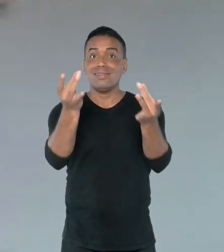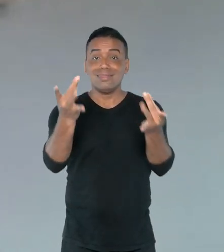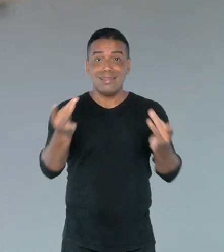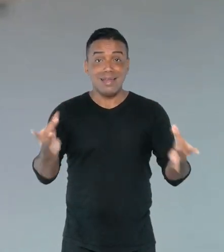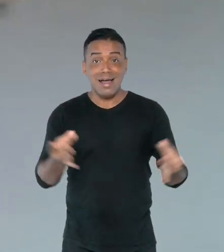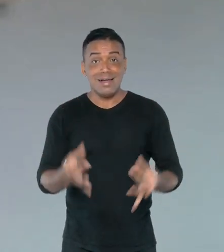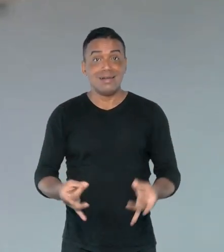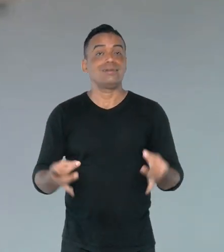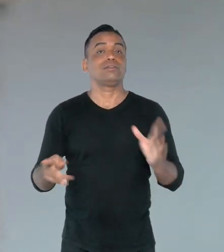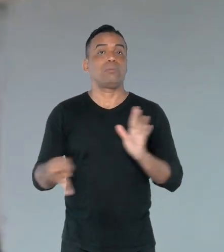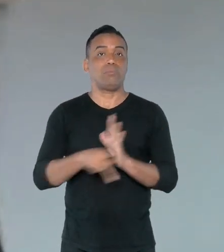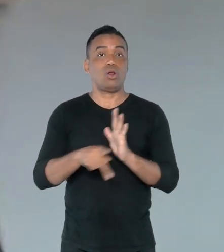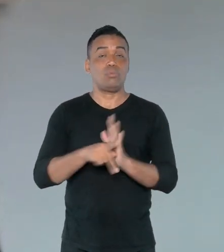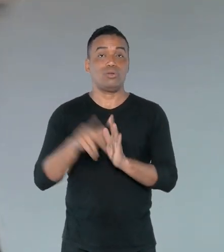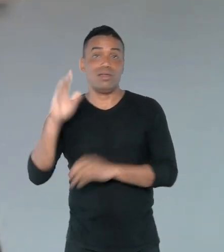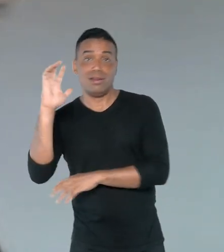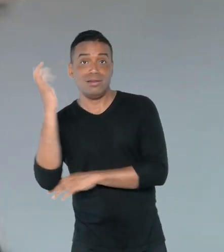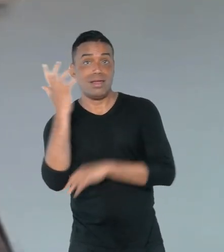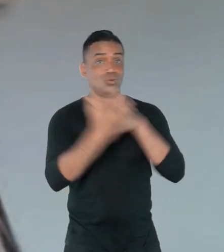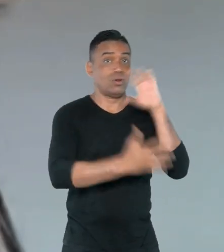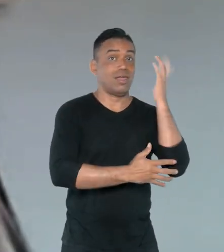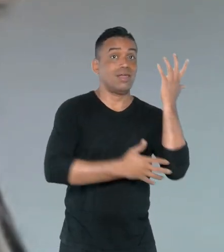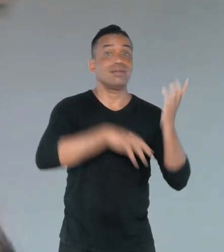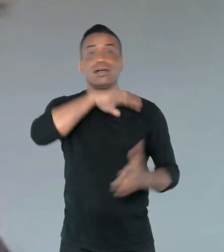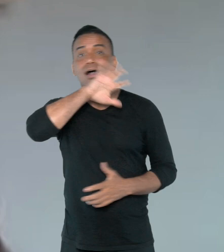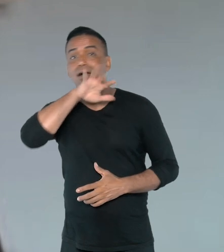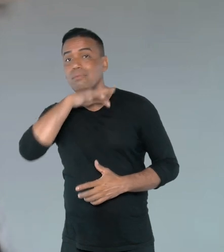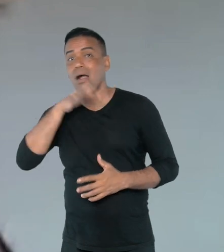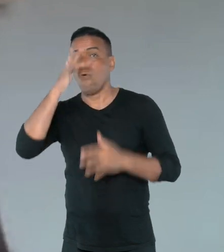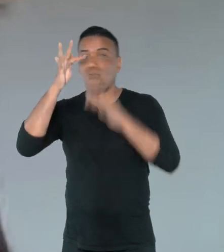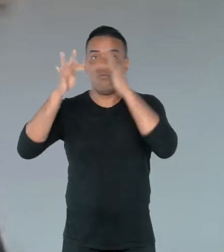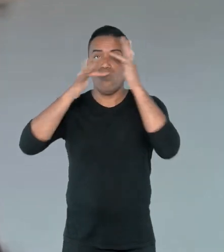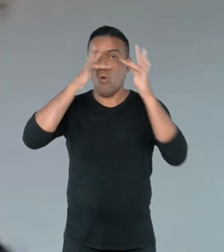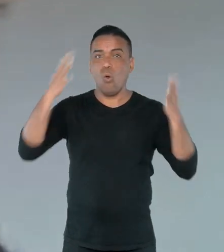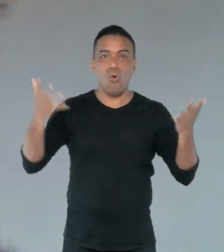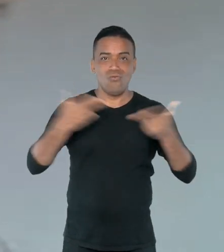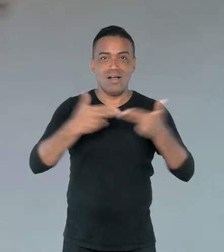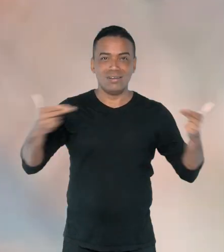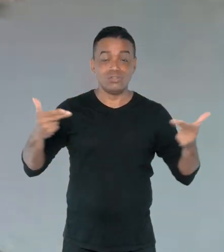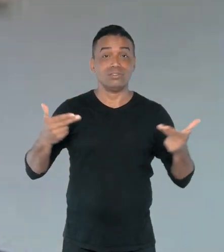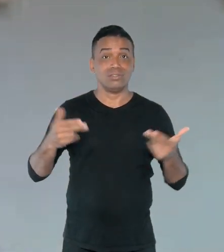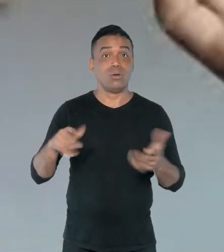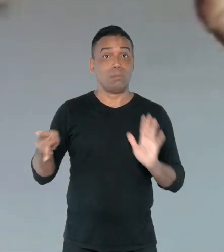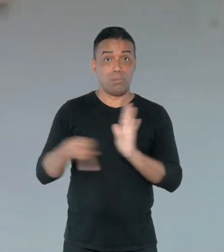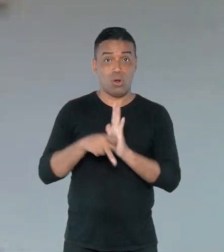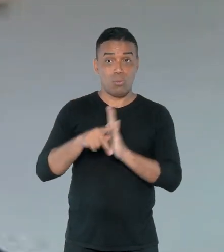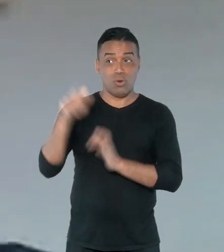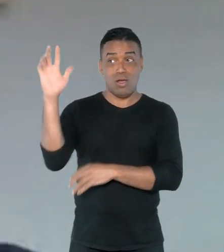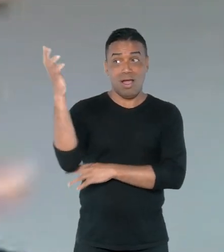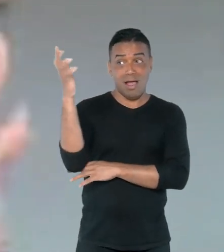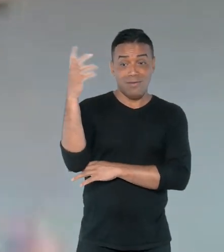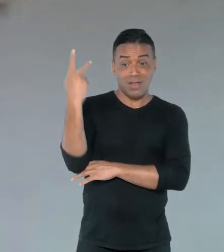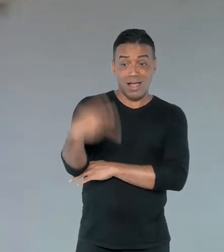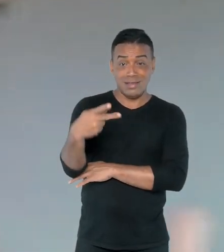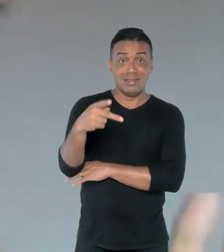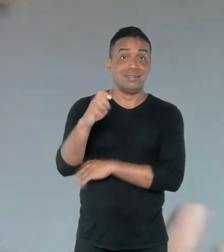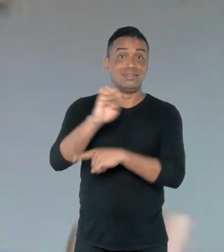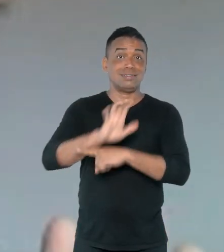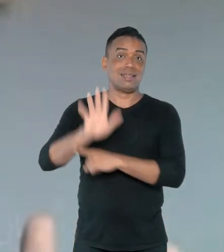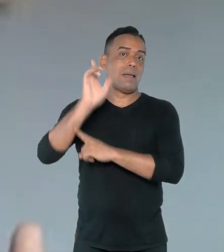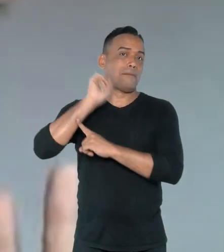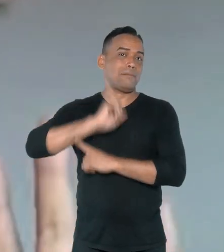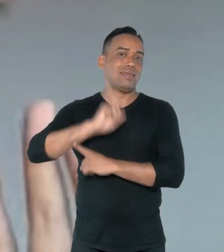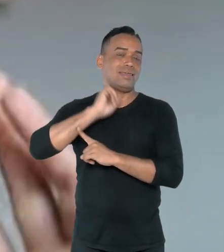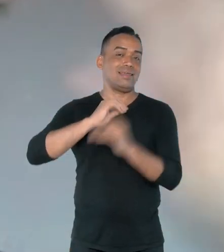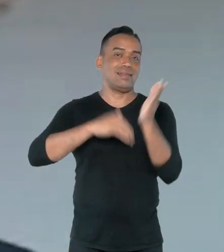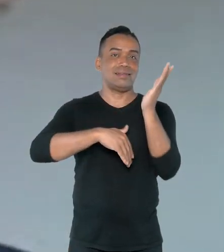detalhes, principalmente da fauna e da flora, né? Tem árvores que são específicas aqui de Minas Gerais. A gente teve esse cuidado